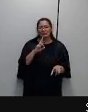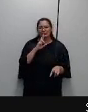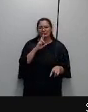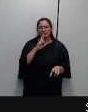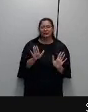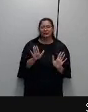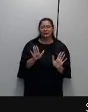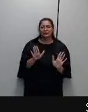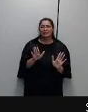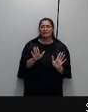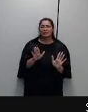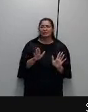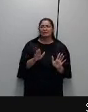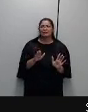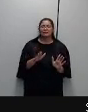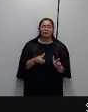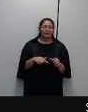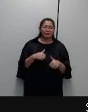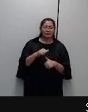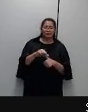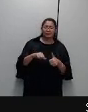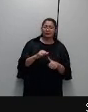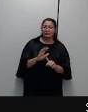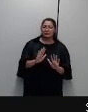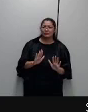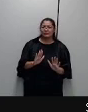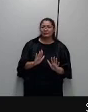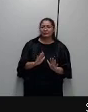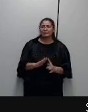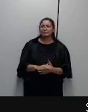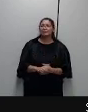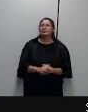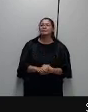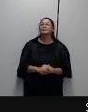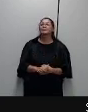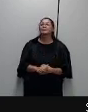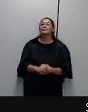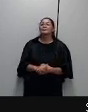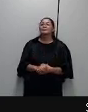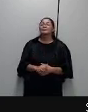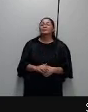observância do contraditório da ampla defesa para o seu desfazimento